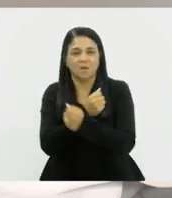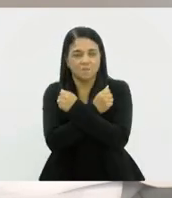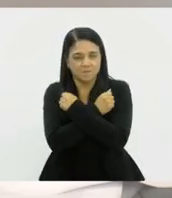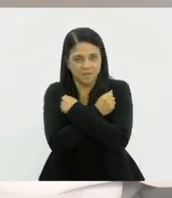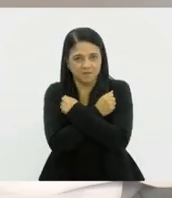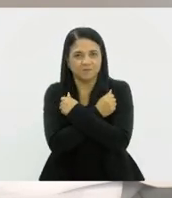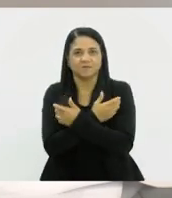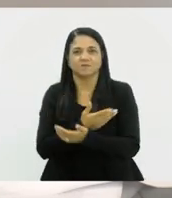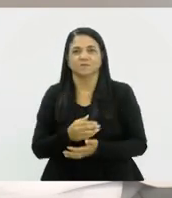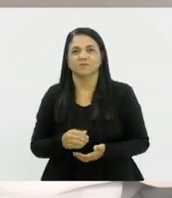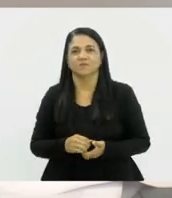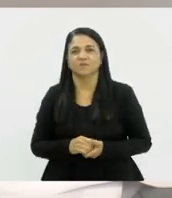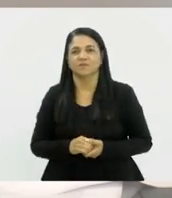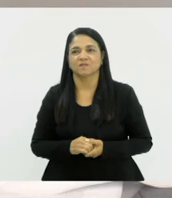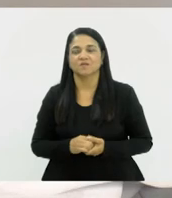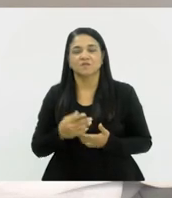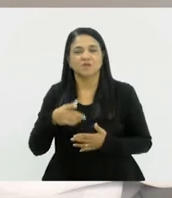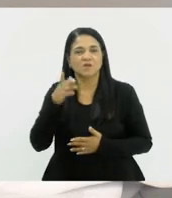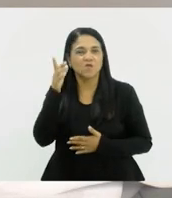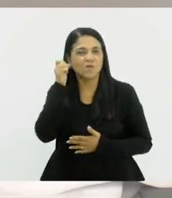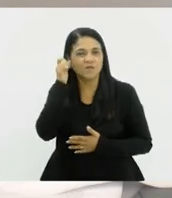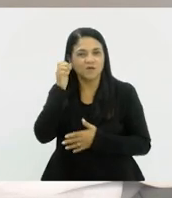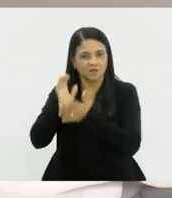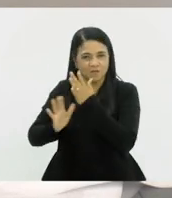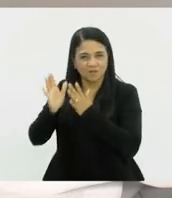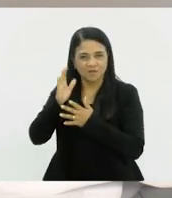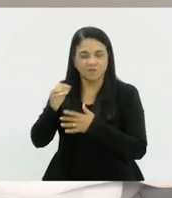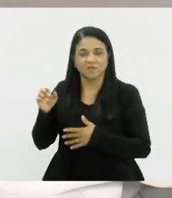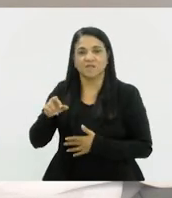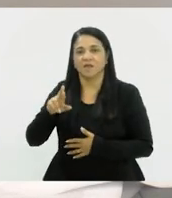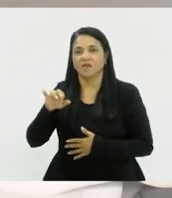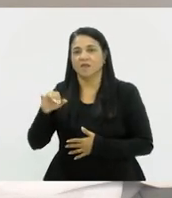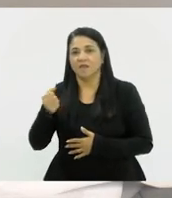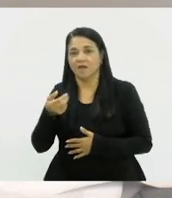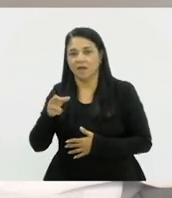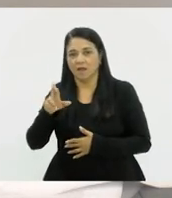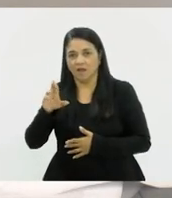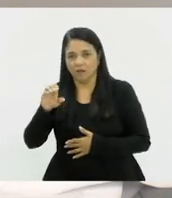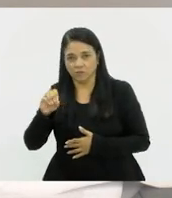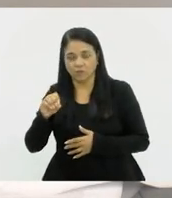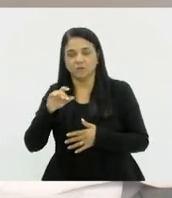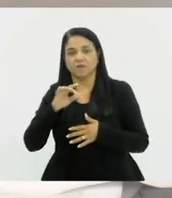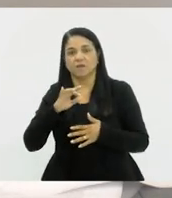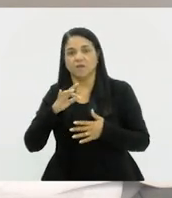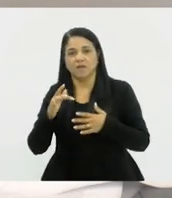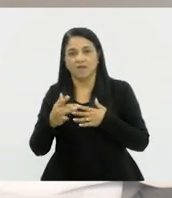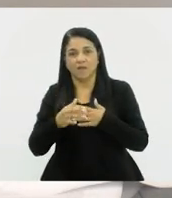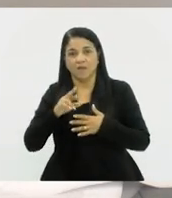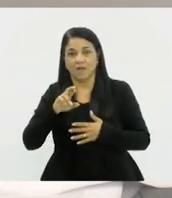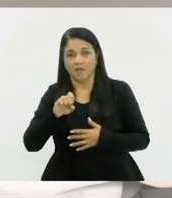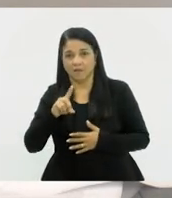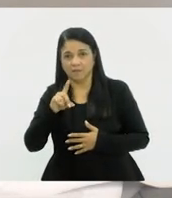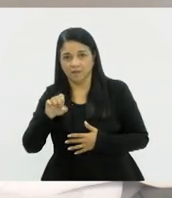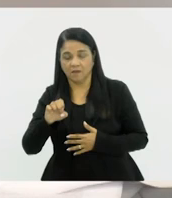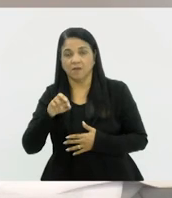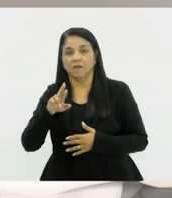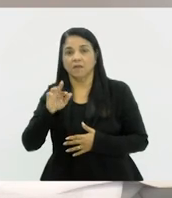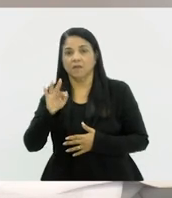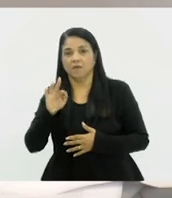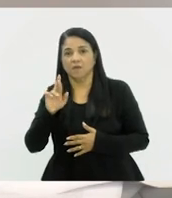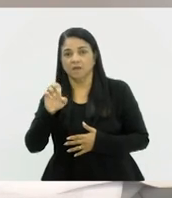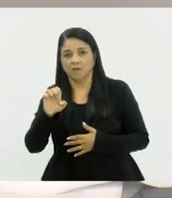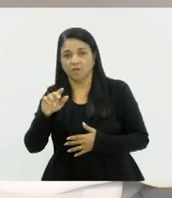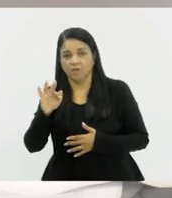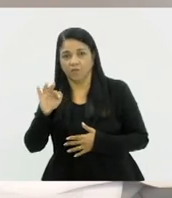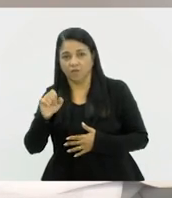ouvir agora o Ricardo Nemer que tá aqui do meu lado é da rede reforma advogado participou de todas as audiências